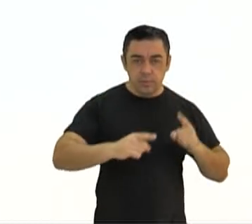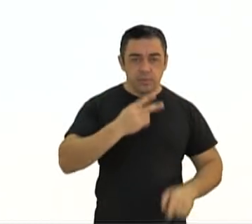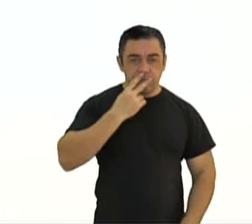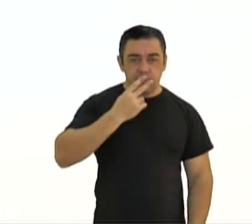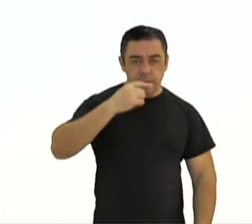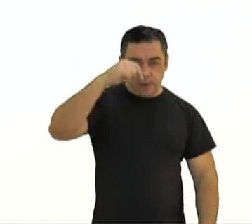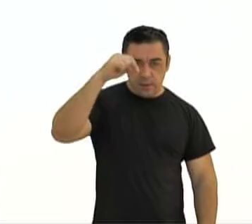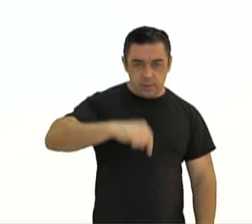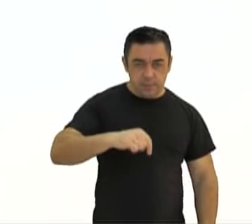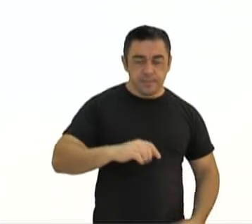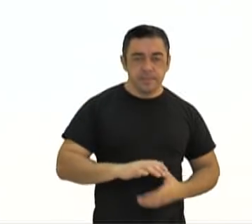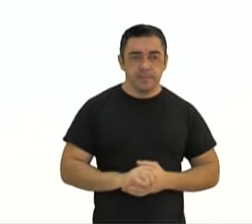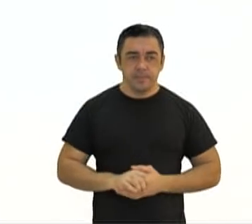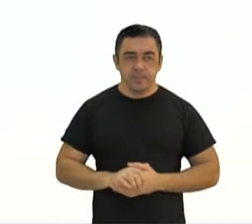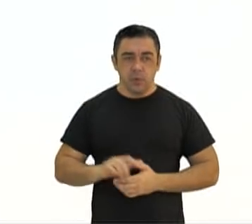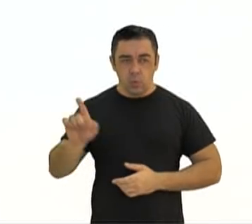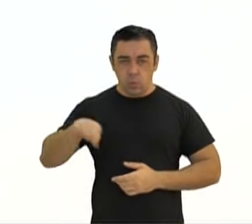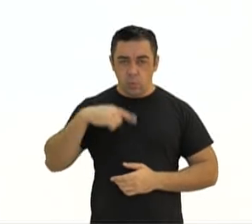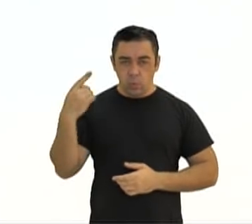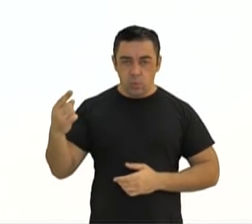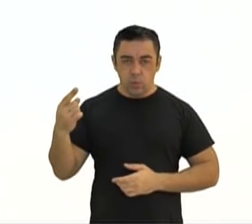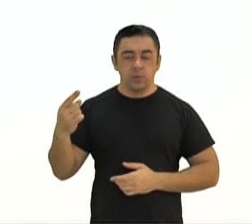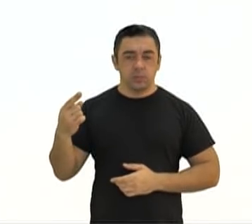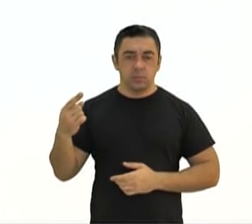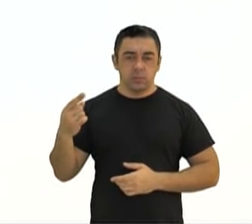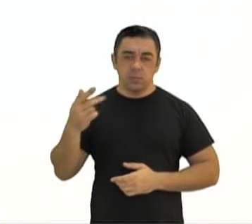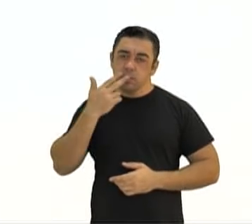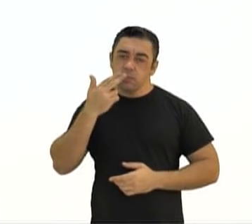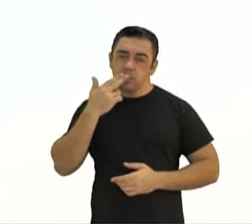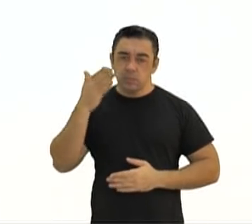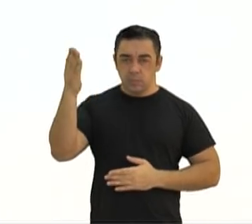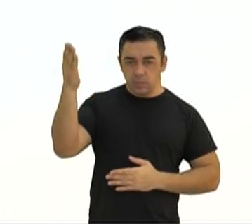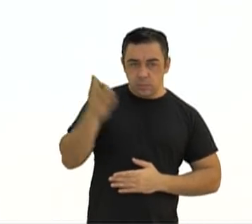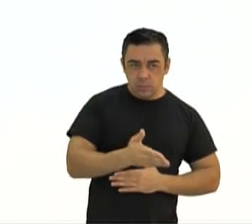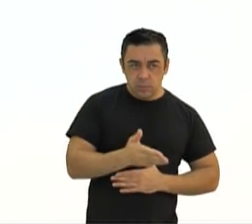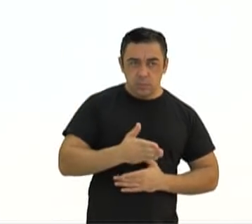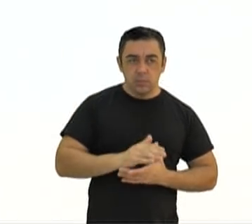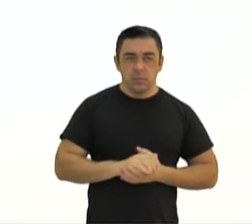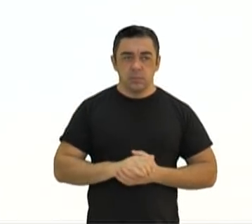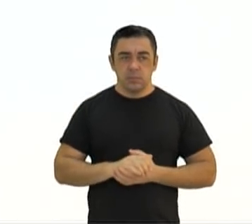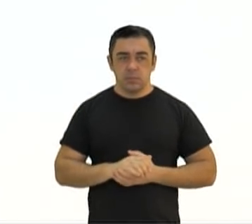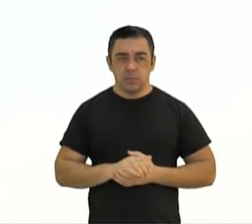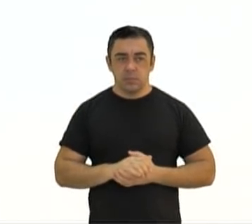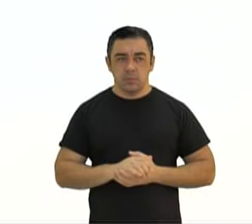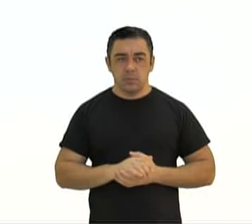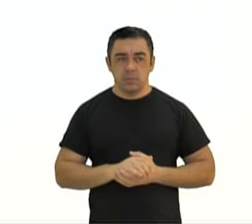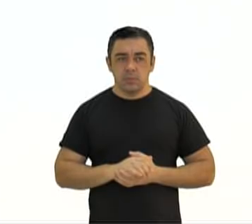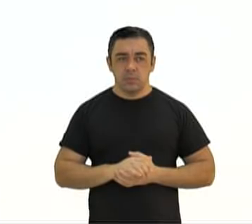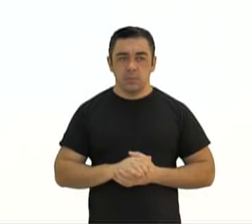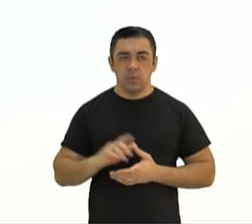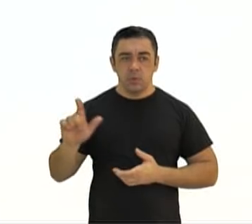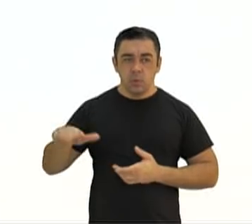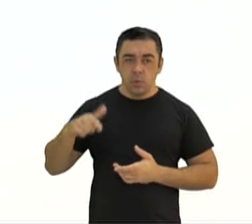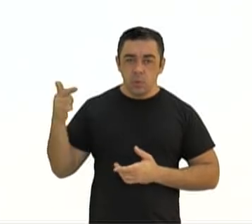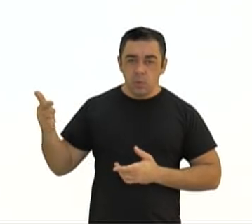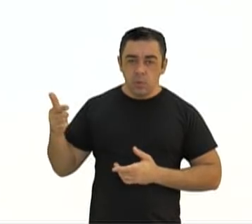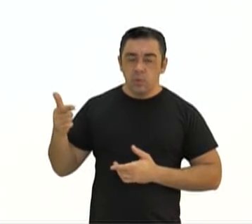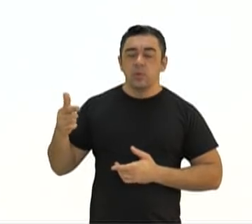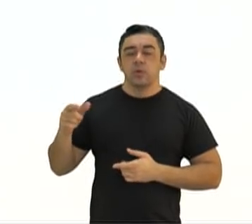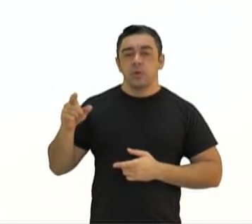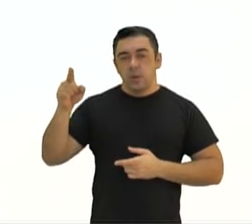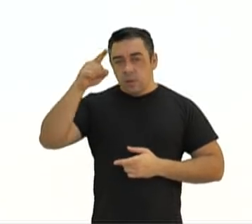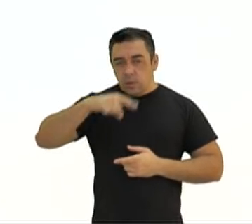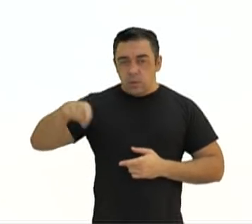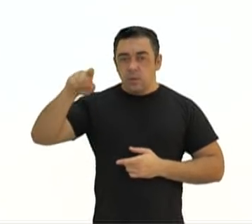neste local. Aí eu tenho ali um cigarro que está cortado ali na diagonal. E eu tenho